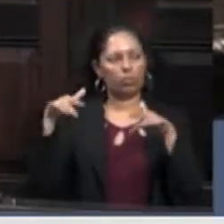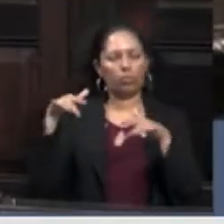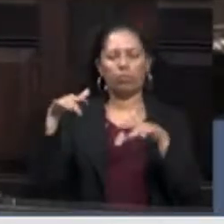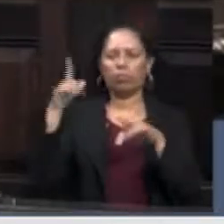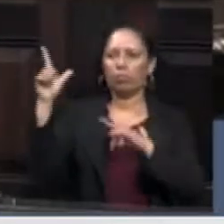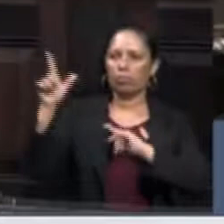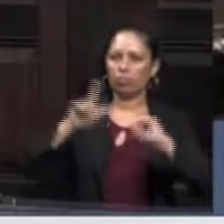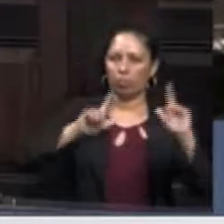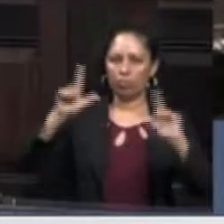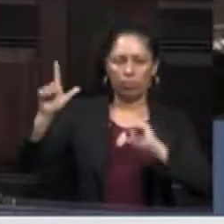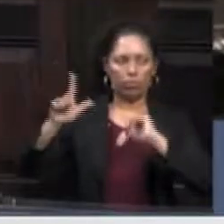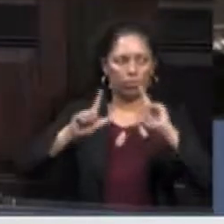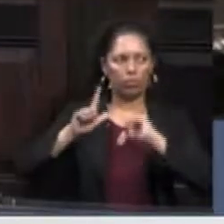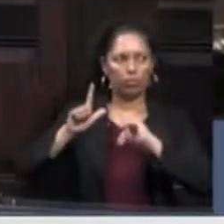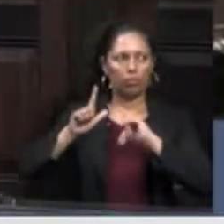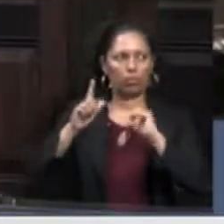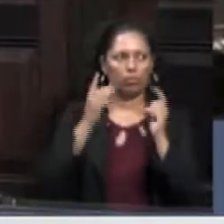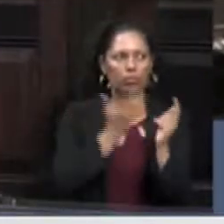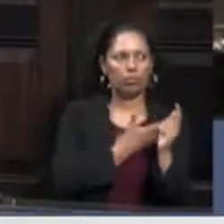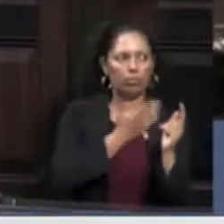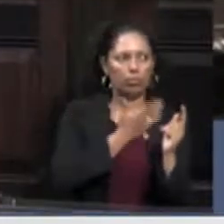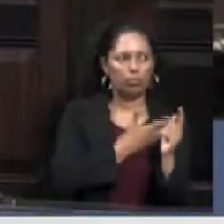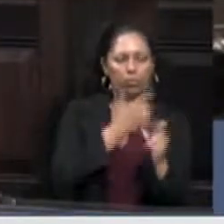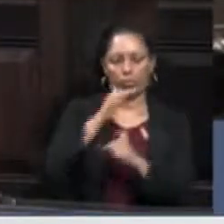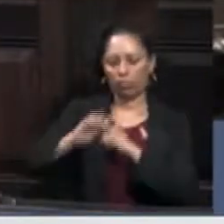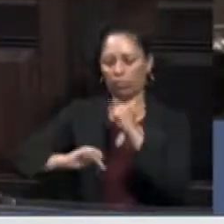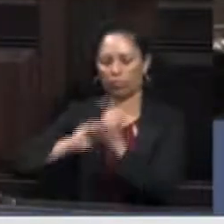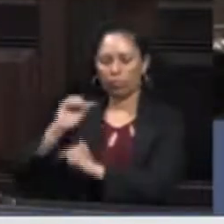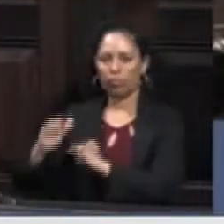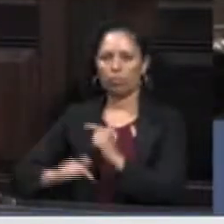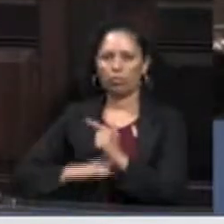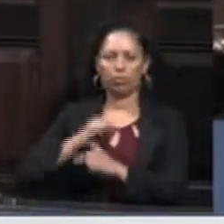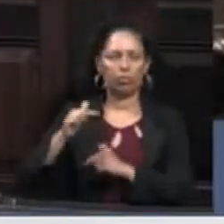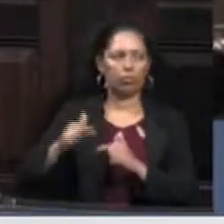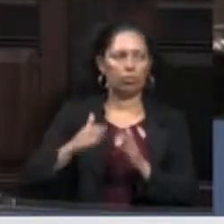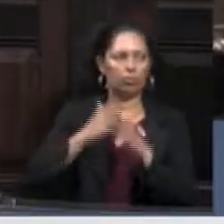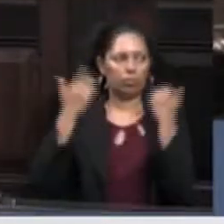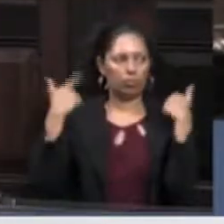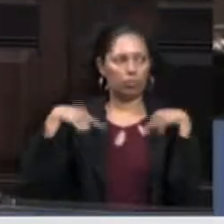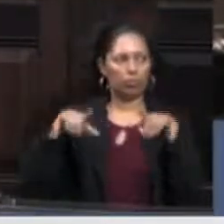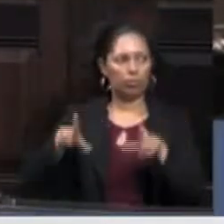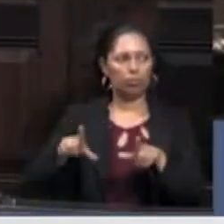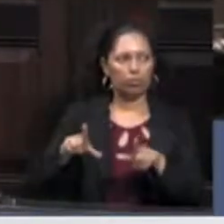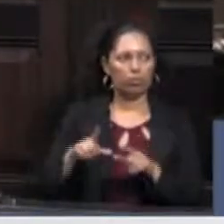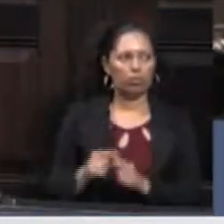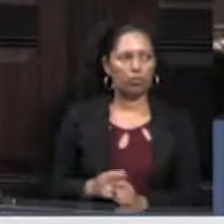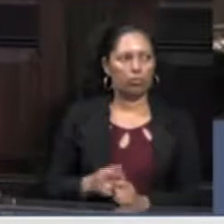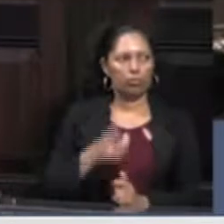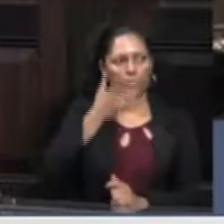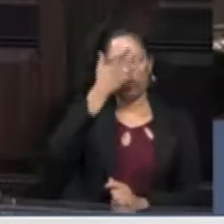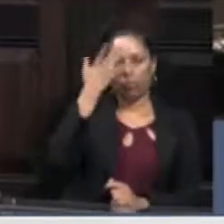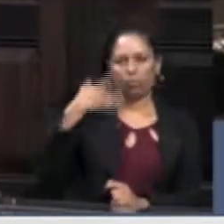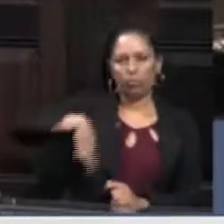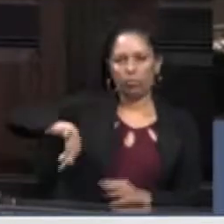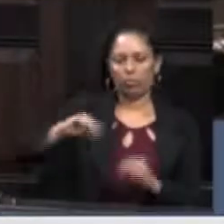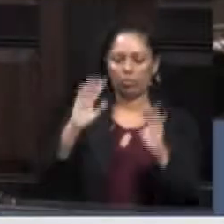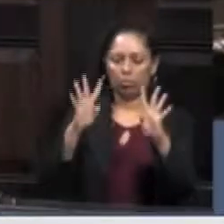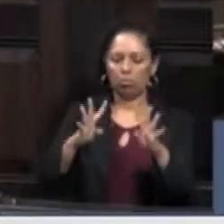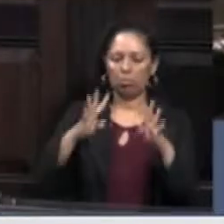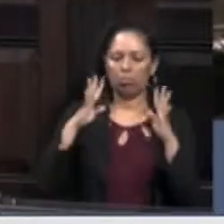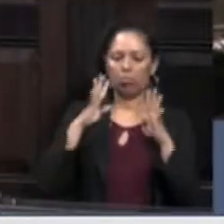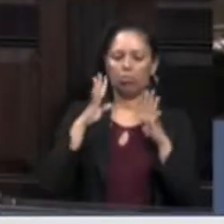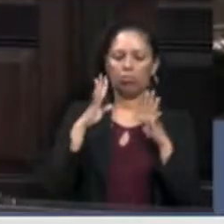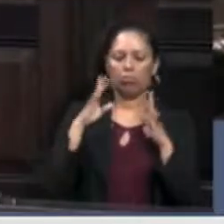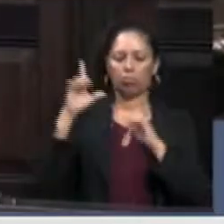imprensa, companheiros e companheiras que ocupam as dependências da galeria, aqueles que nos assistem pela